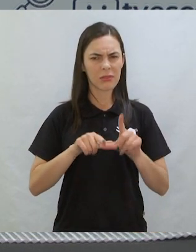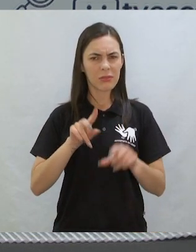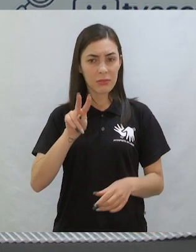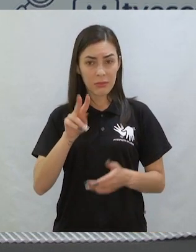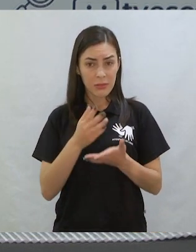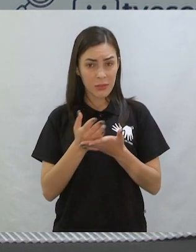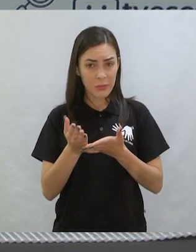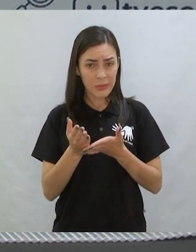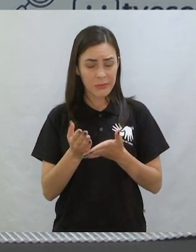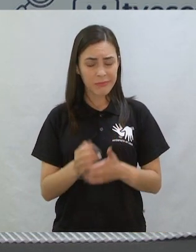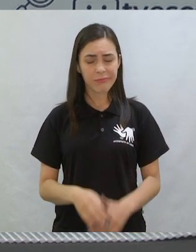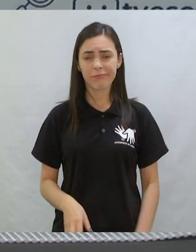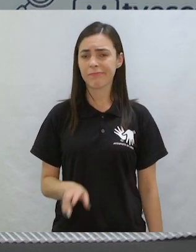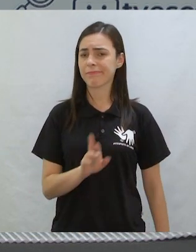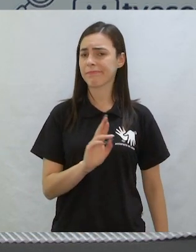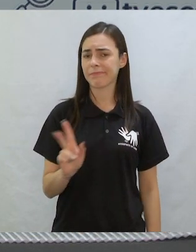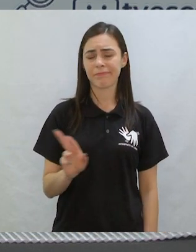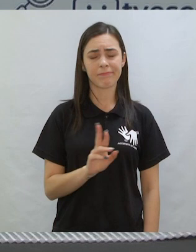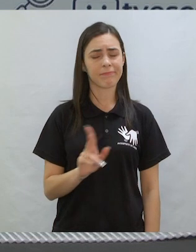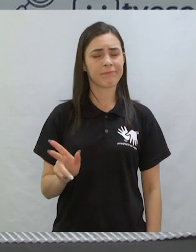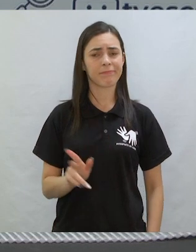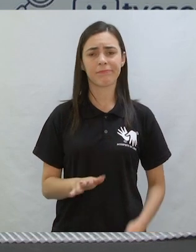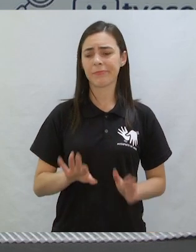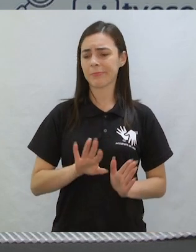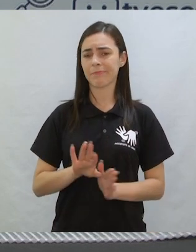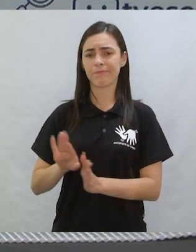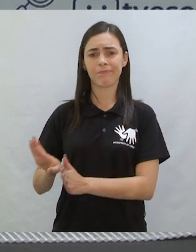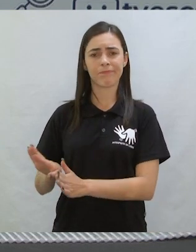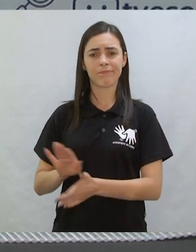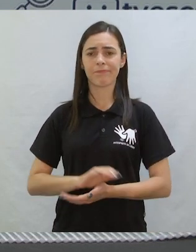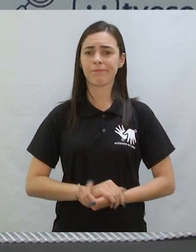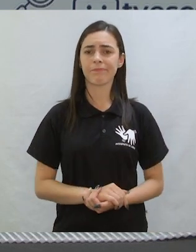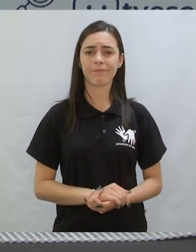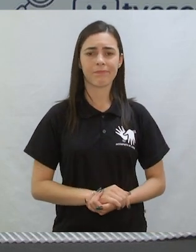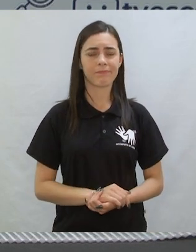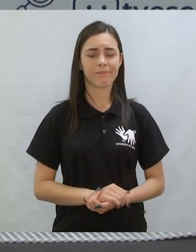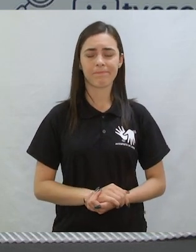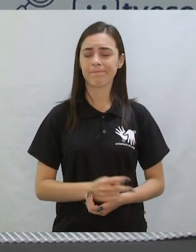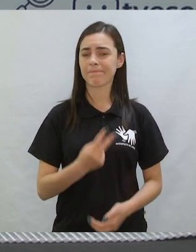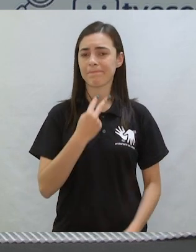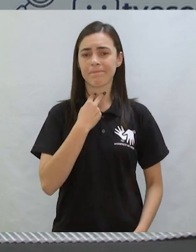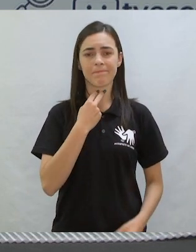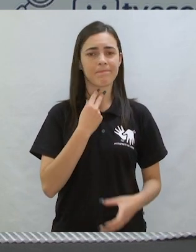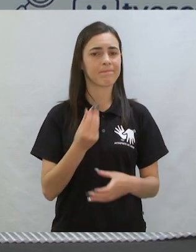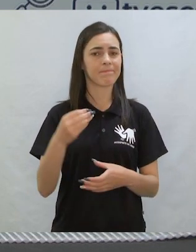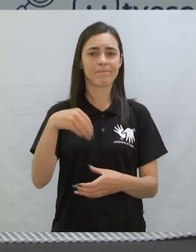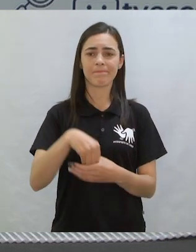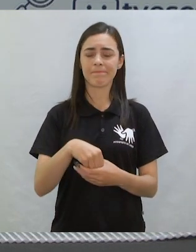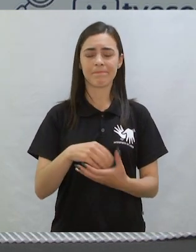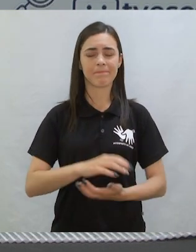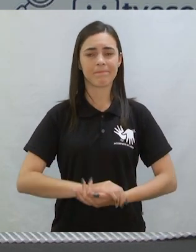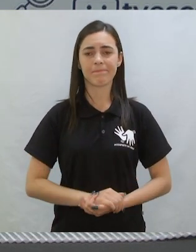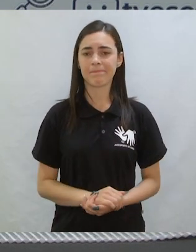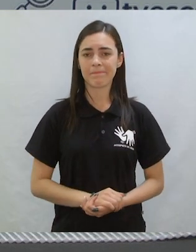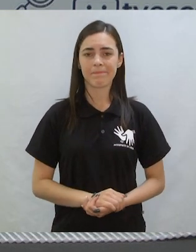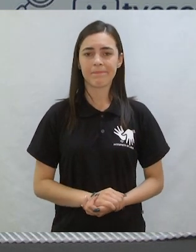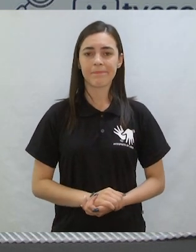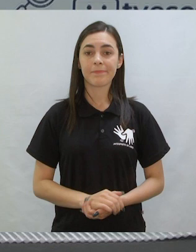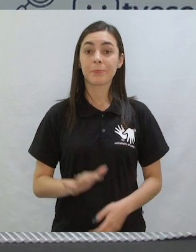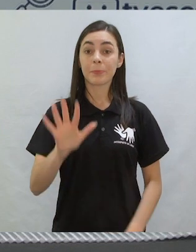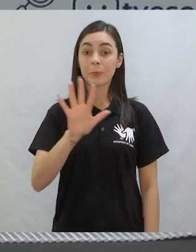Carro começa com a letra V? Não. Então, nós temos que deixar fora. Não, não podemos